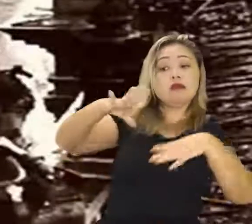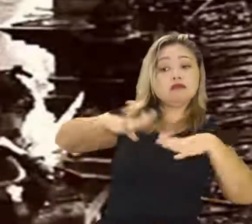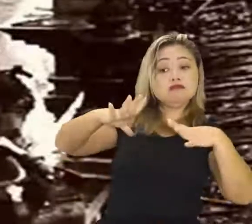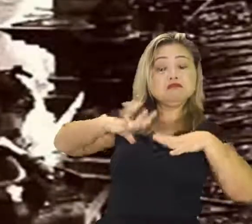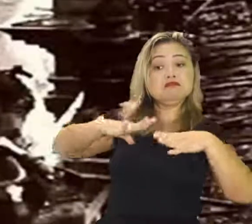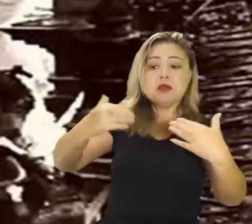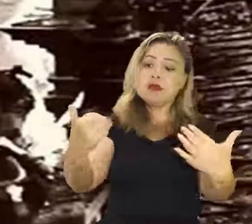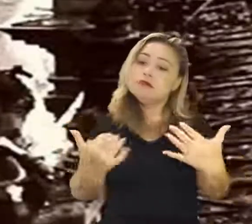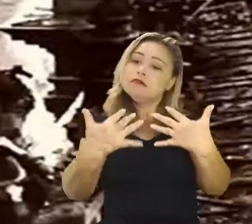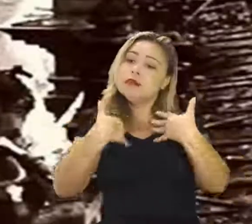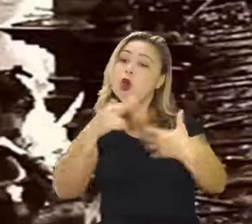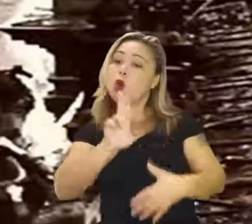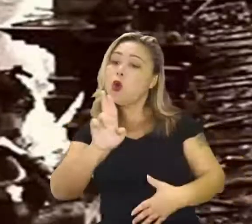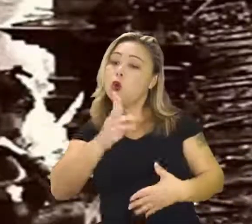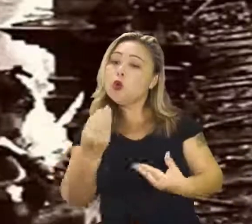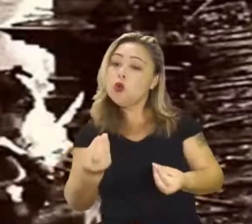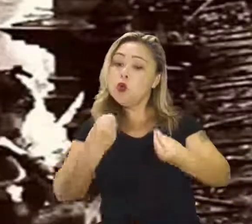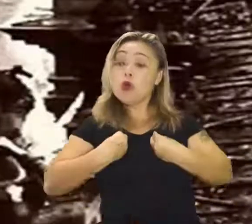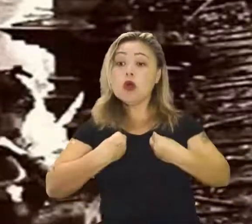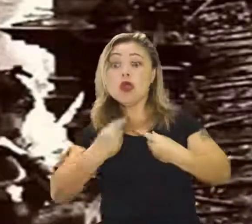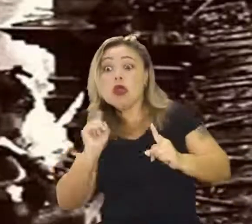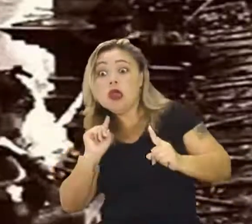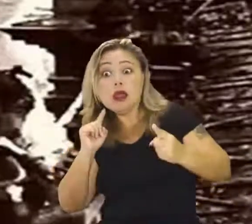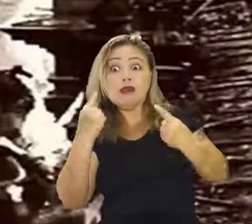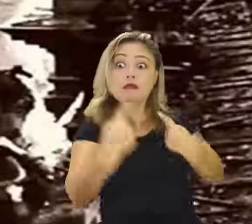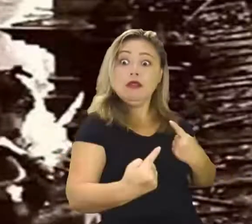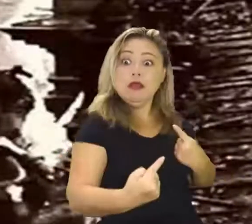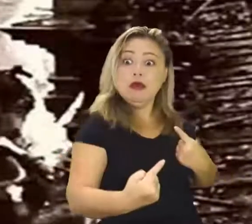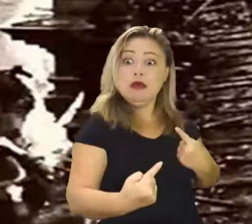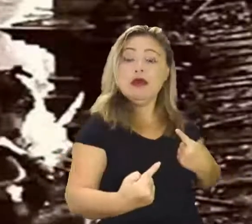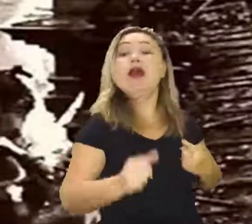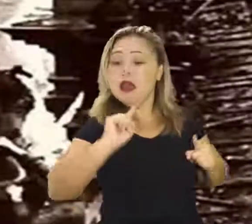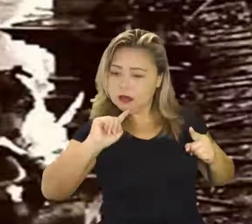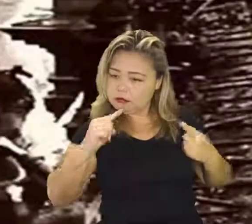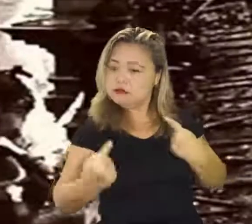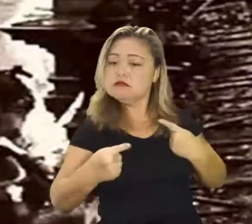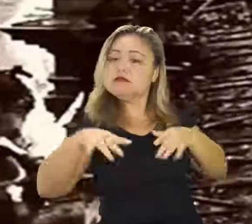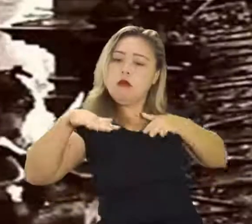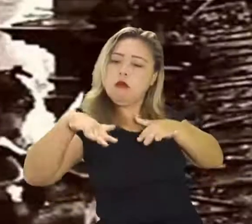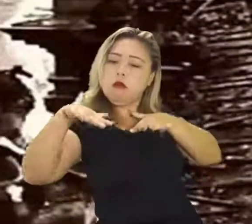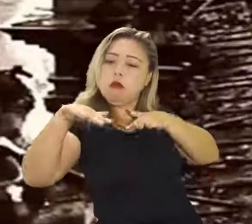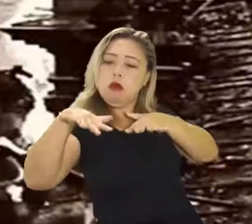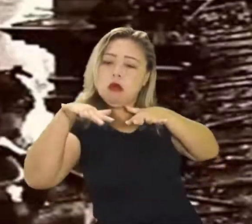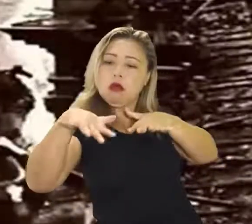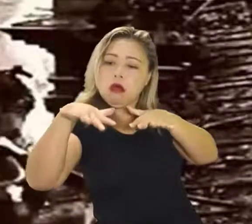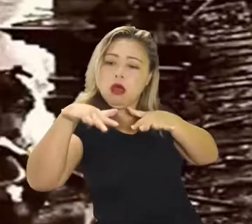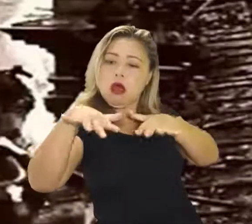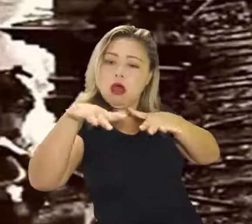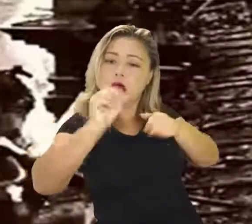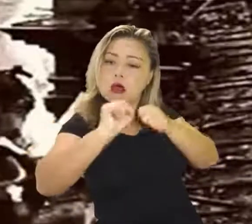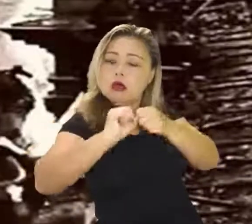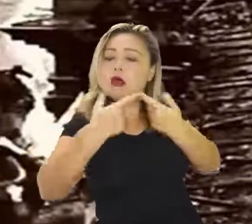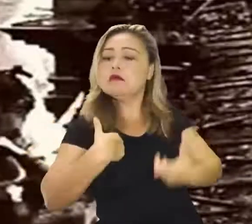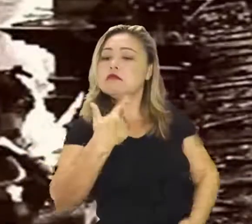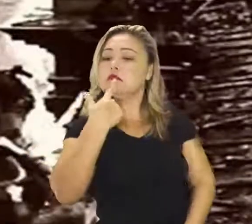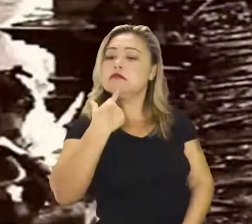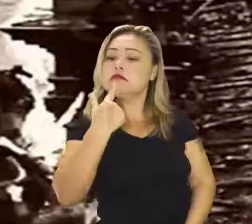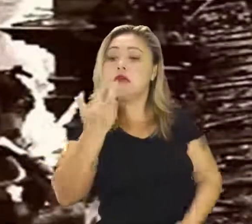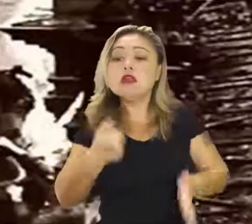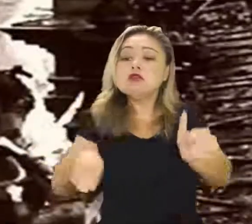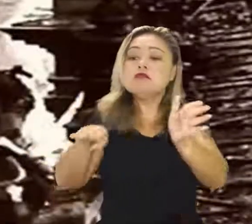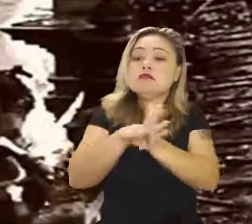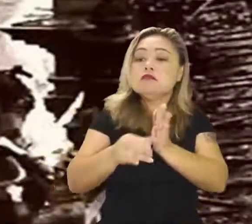que recebeu o seu nome, queria revidar. E revidou com seu exército. É o Exército Vermelho que ele chega a